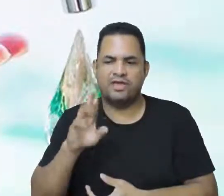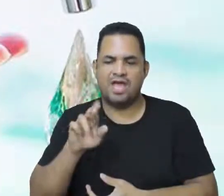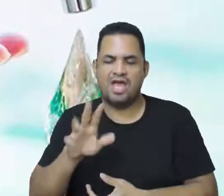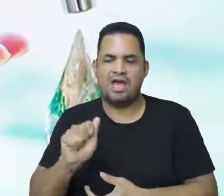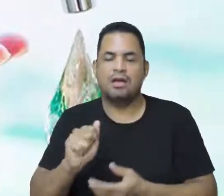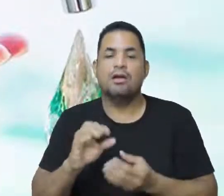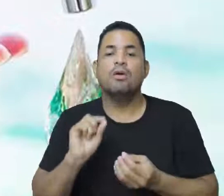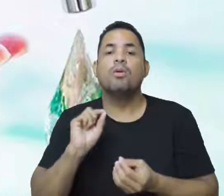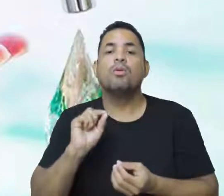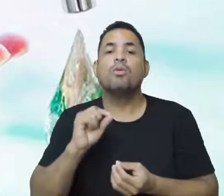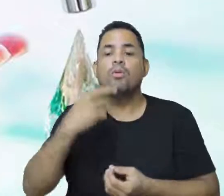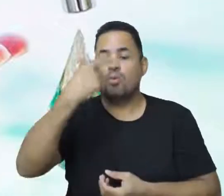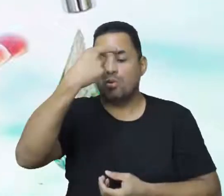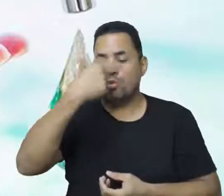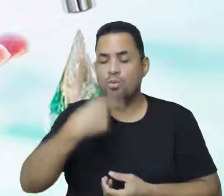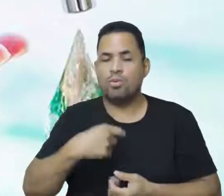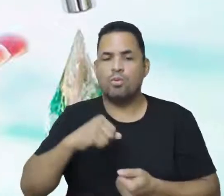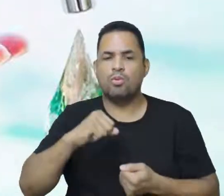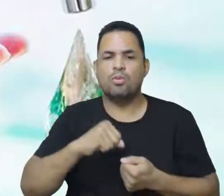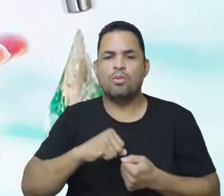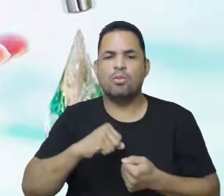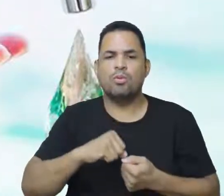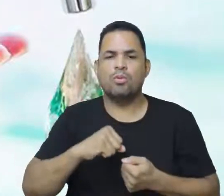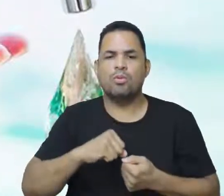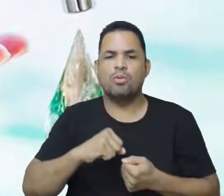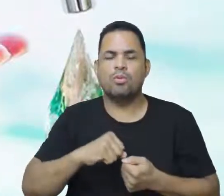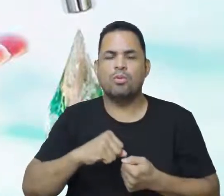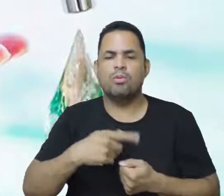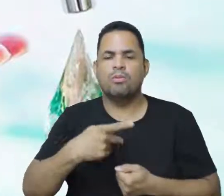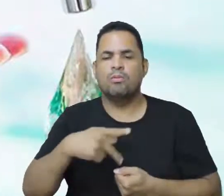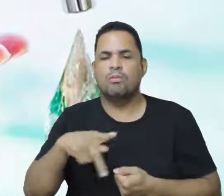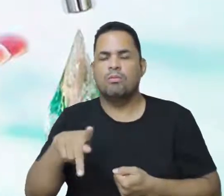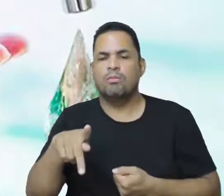E o que o homem tem feito para